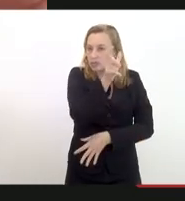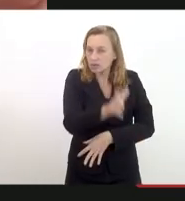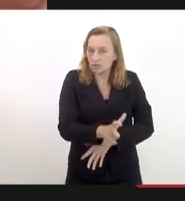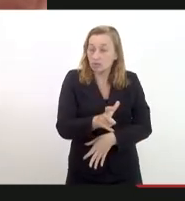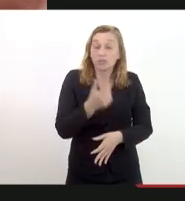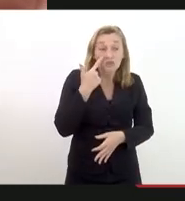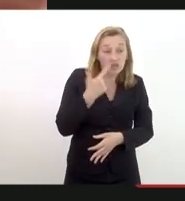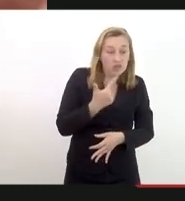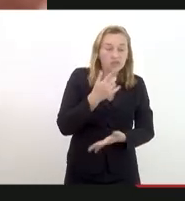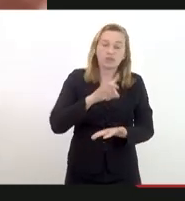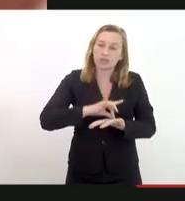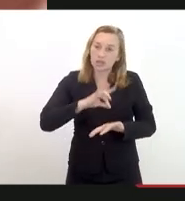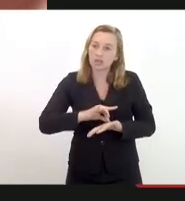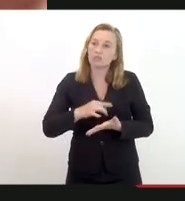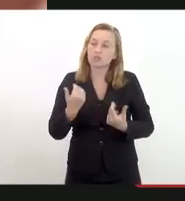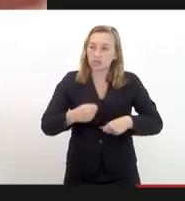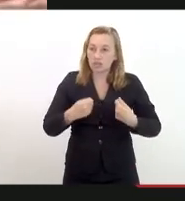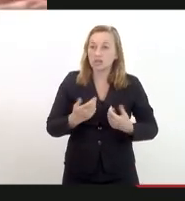precisam.